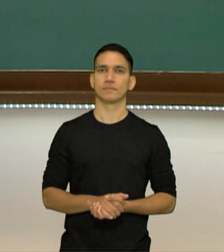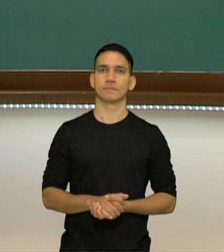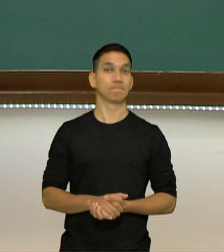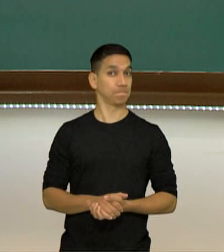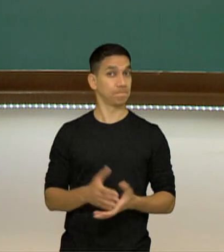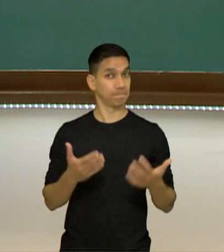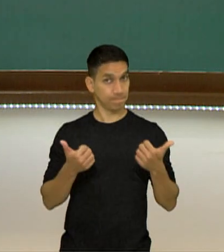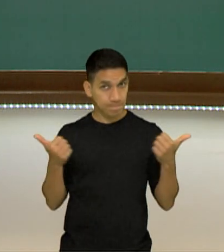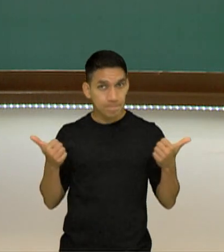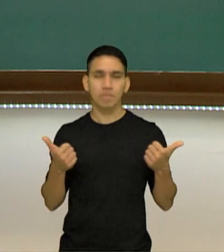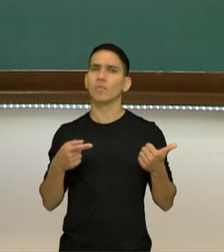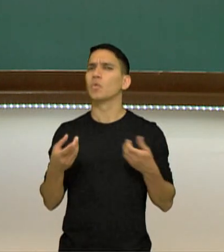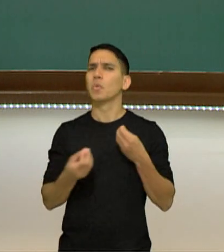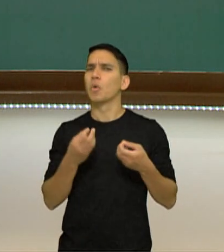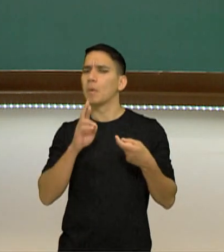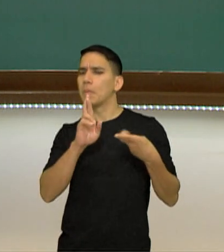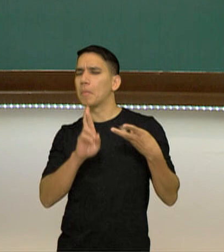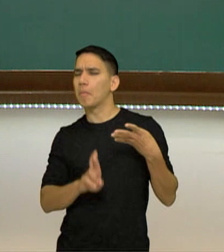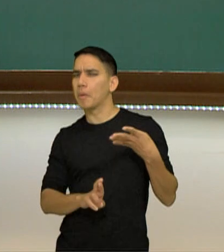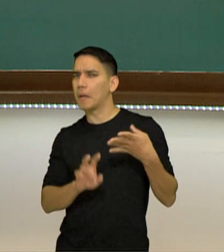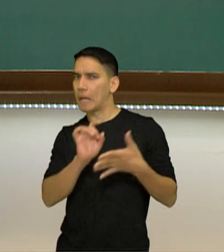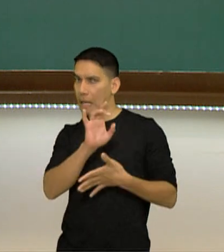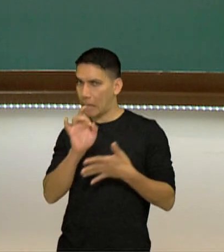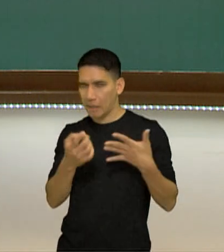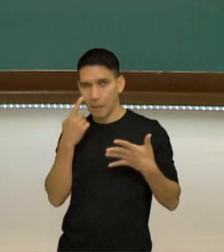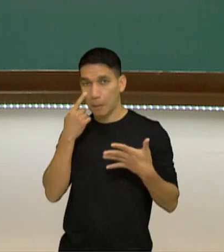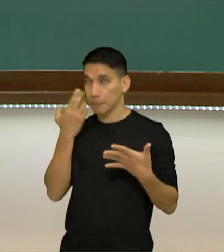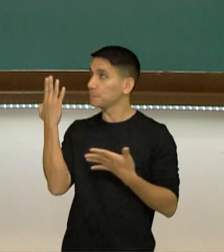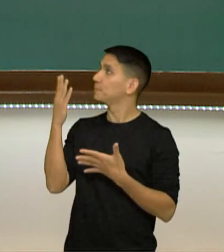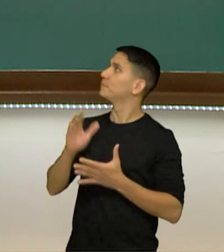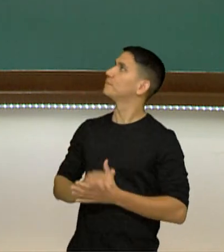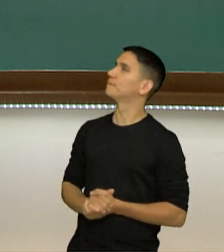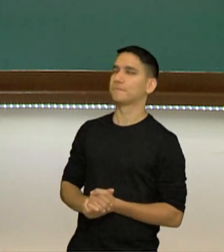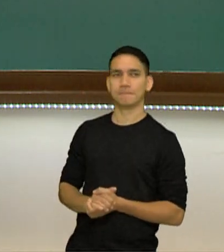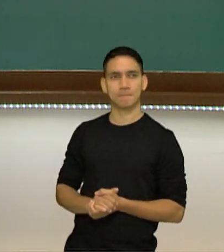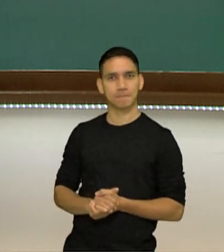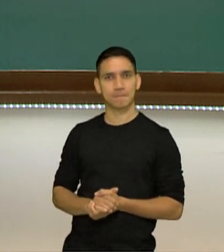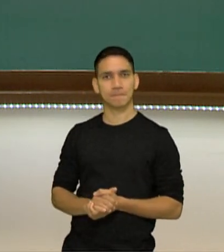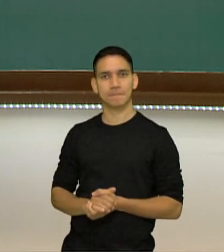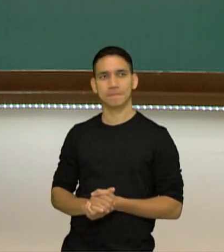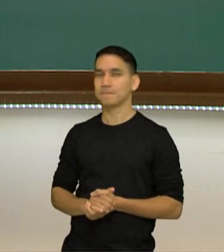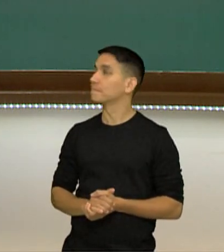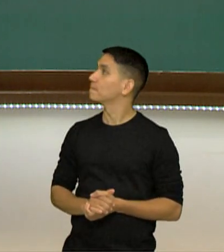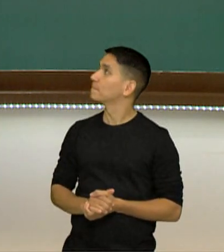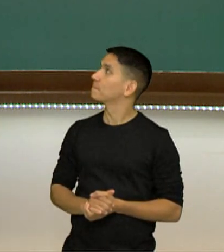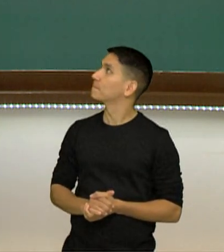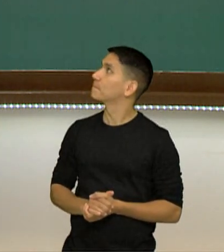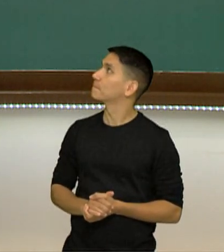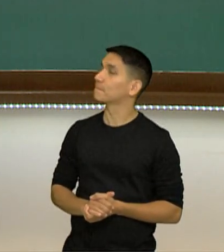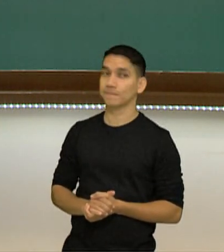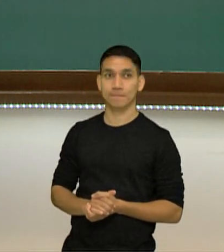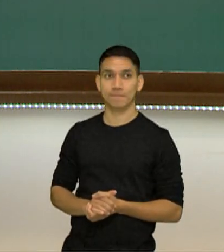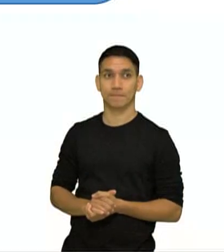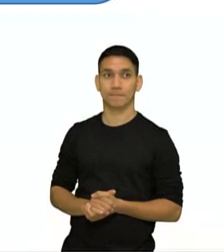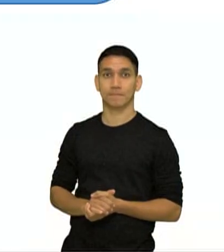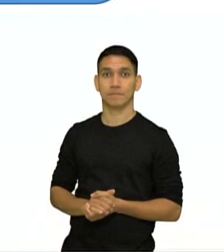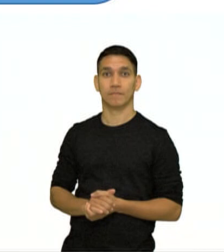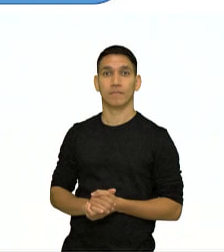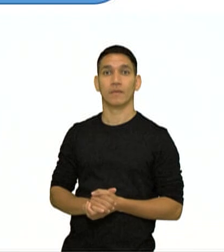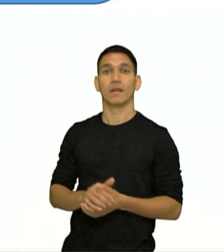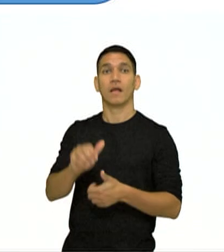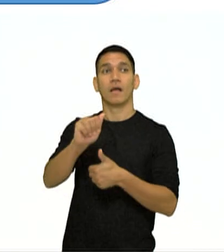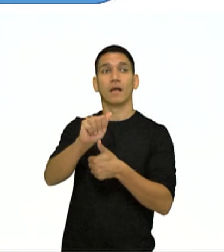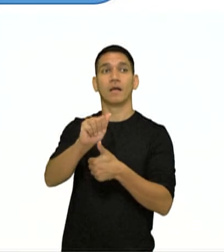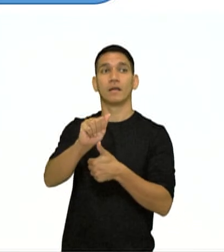muito bem então como é que ficou o resultado de cada um vamos conferir e olha lá a letra a